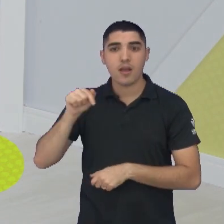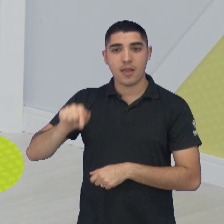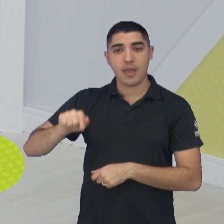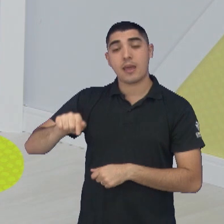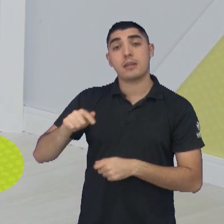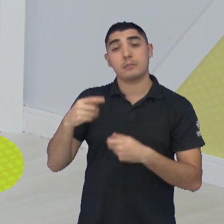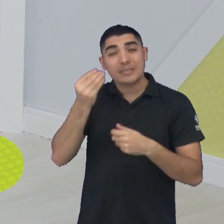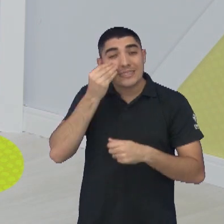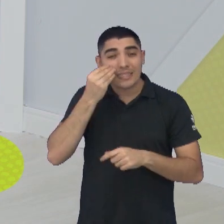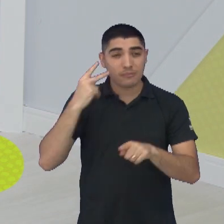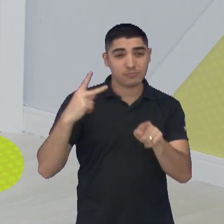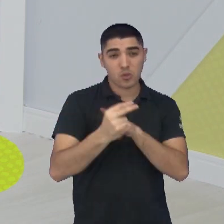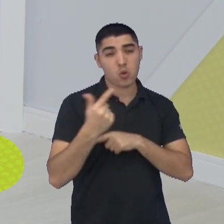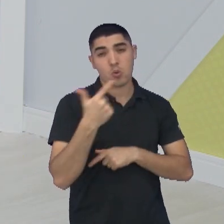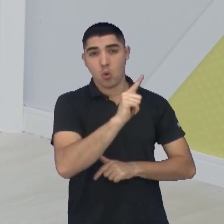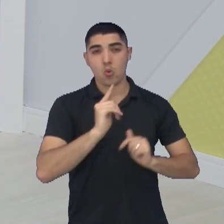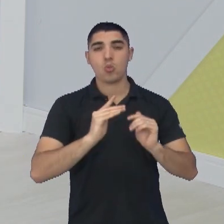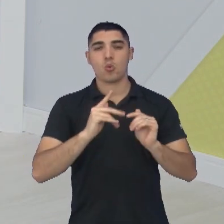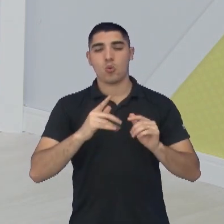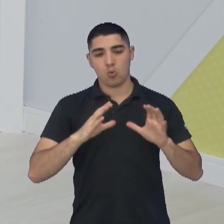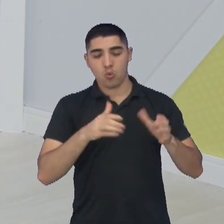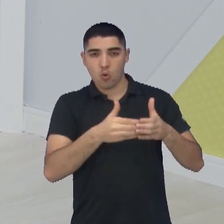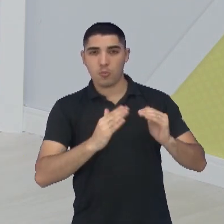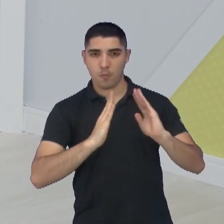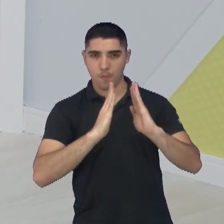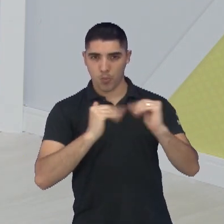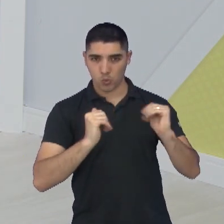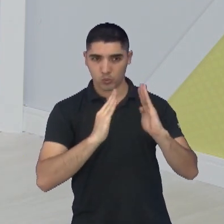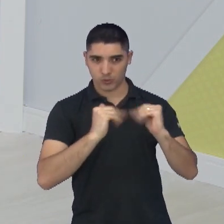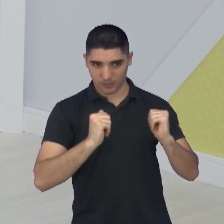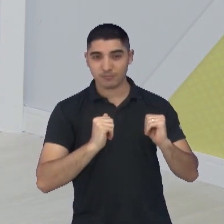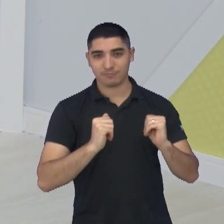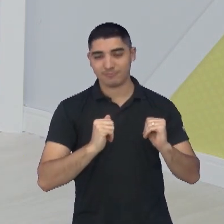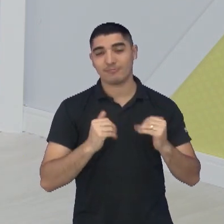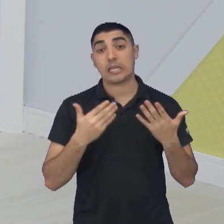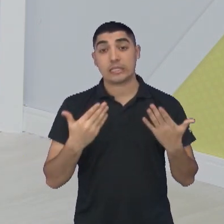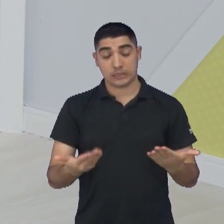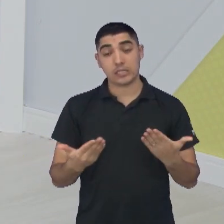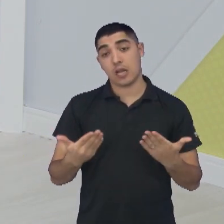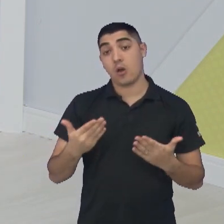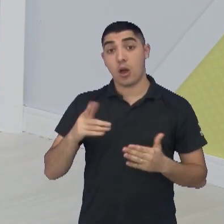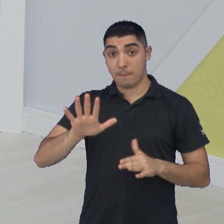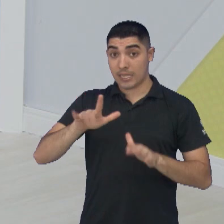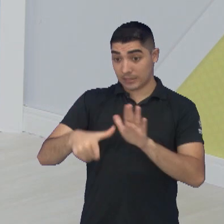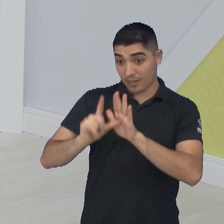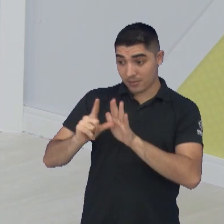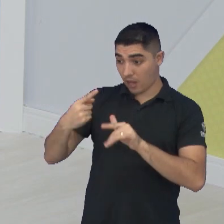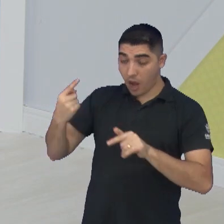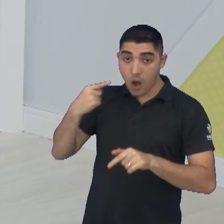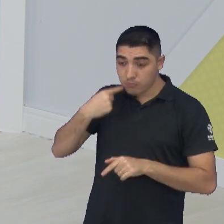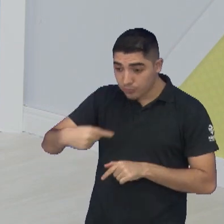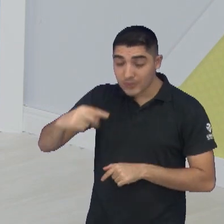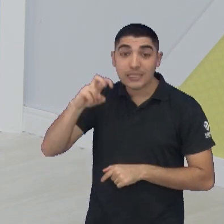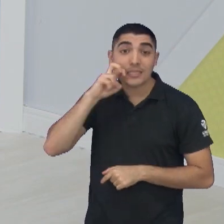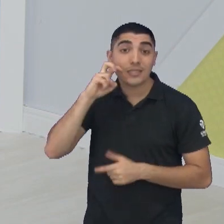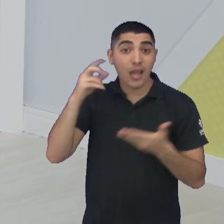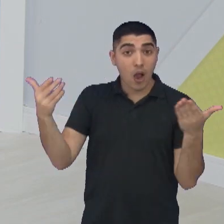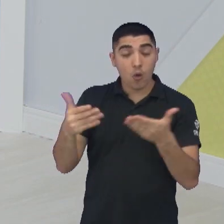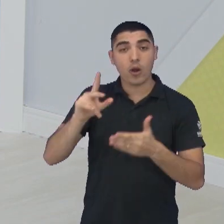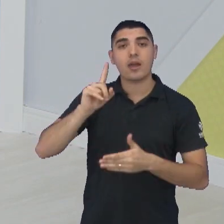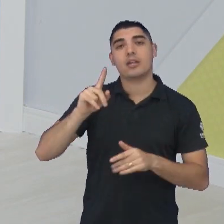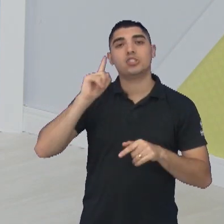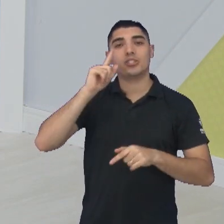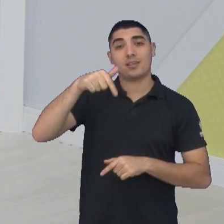o time do barateiro em Brusque Santa Catarina no 16 mas antes entra em quadra já na próxima quinta-feira dia 7